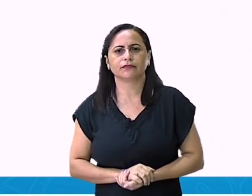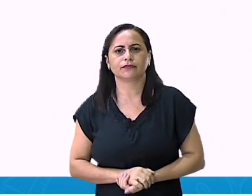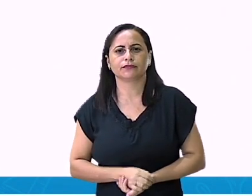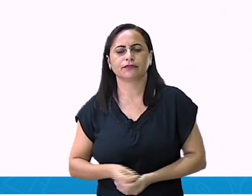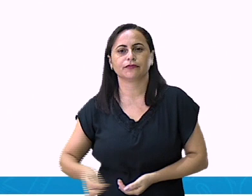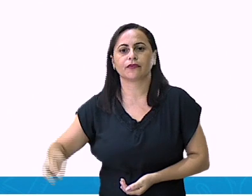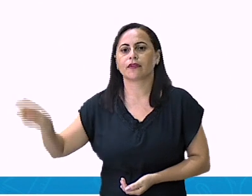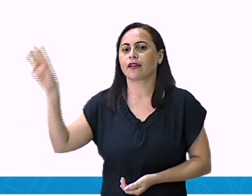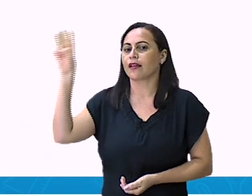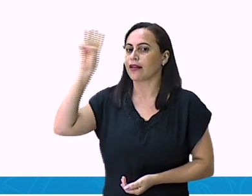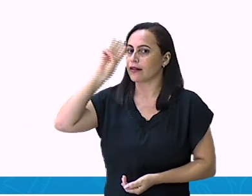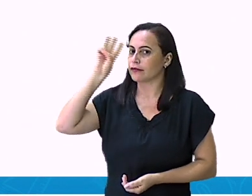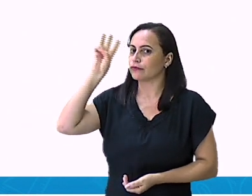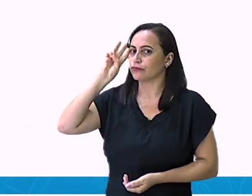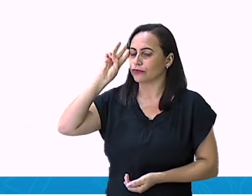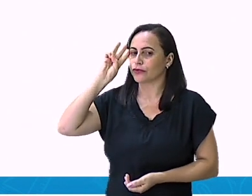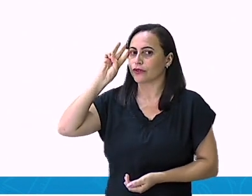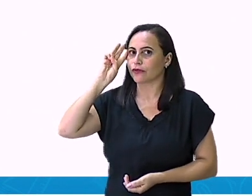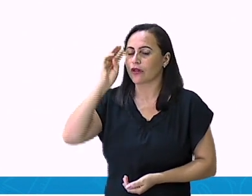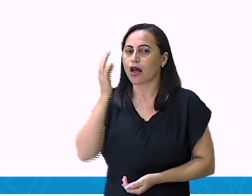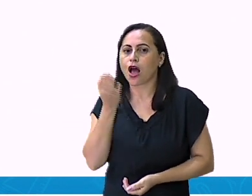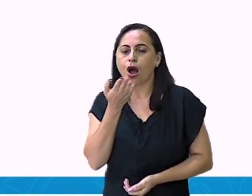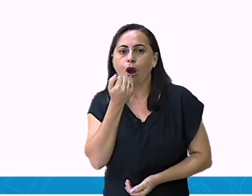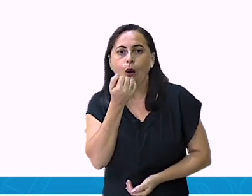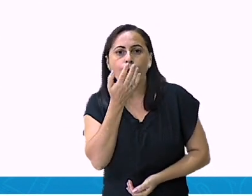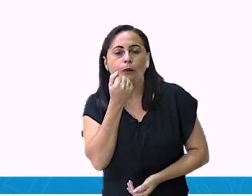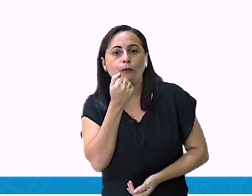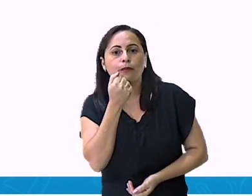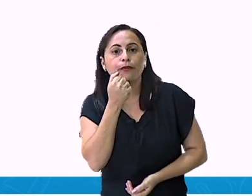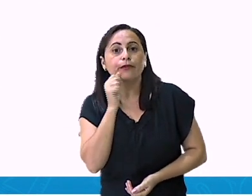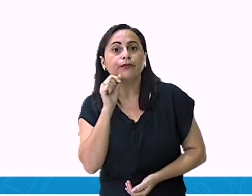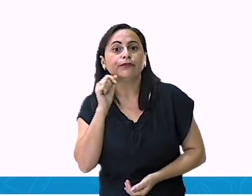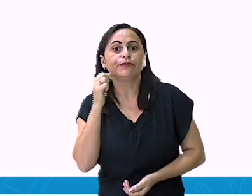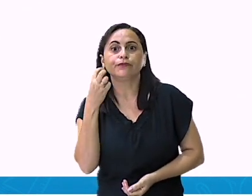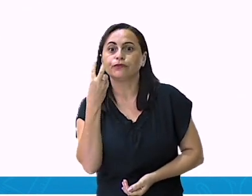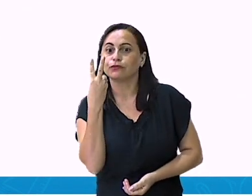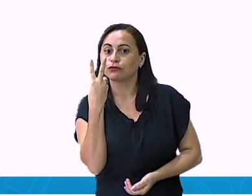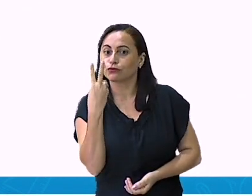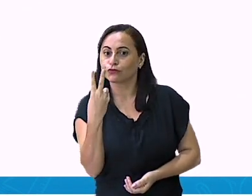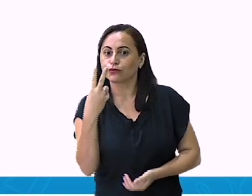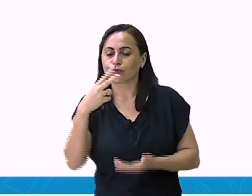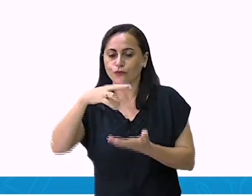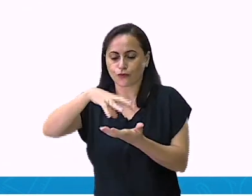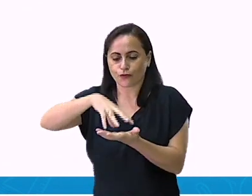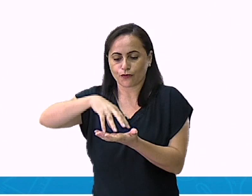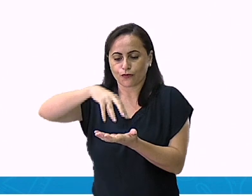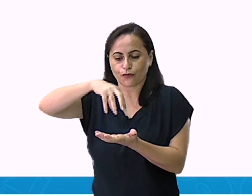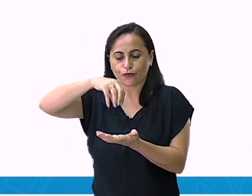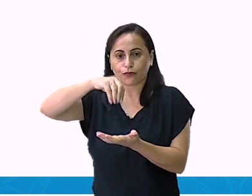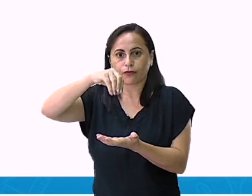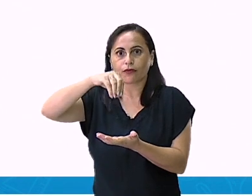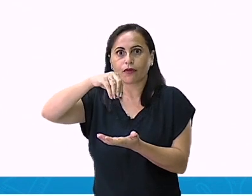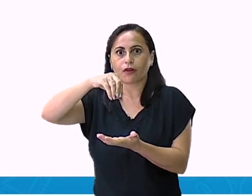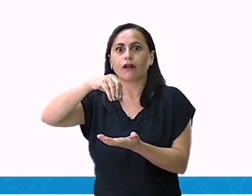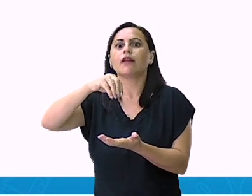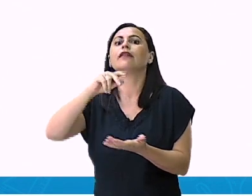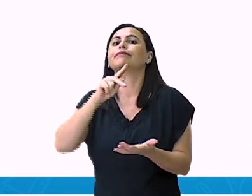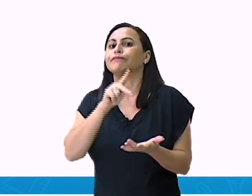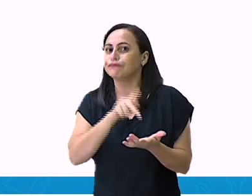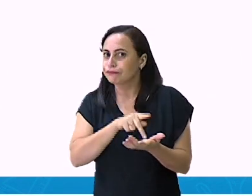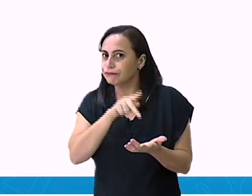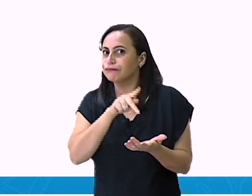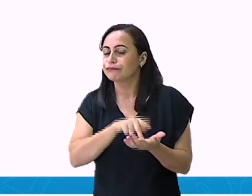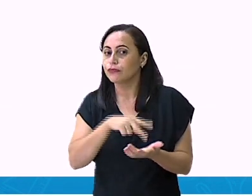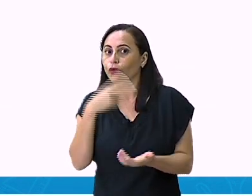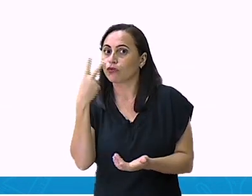Na terça-feira, ela devorou duas peras. Isso mesmo,